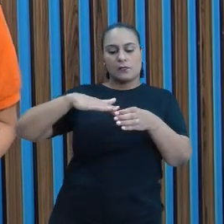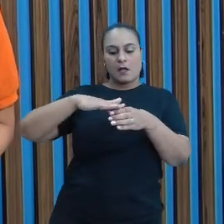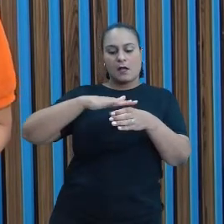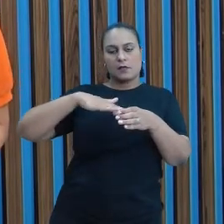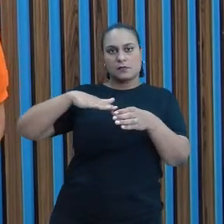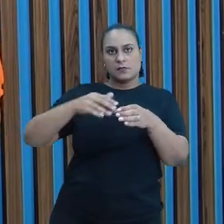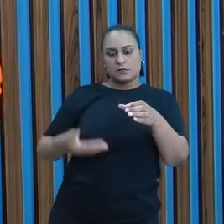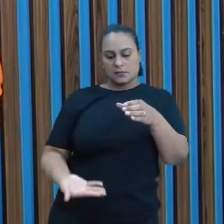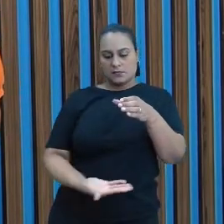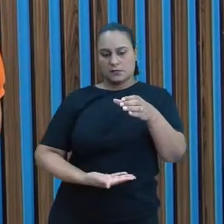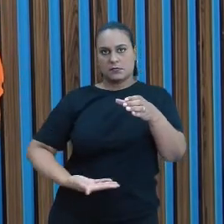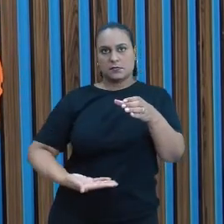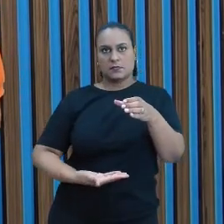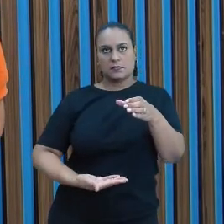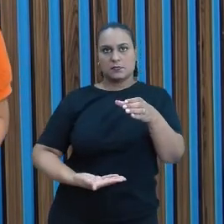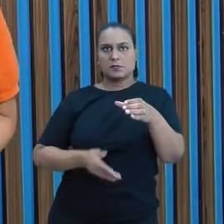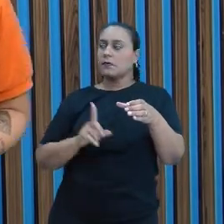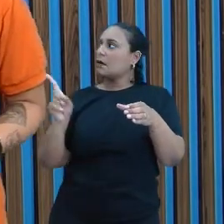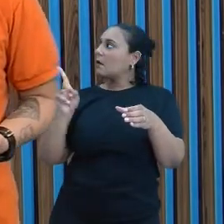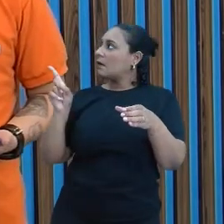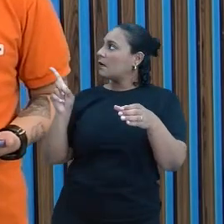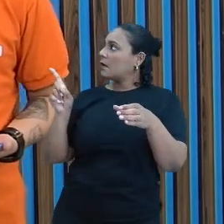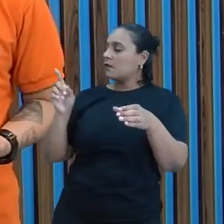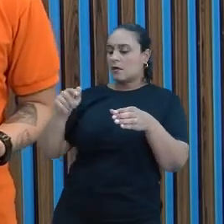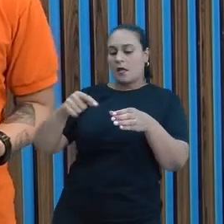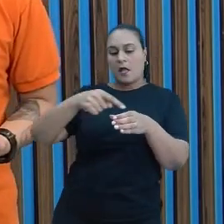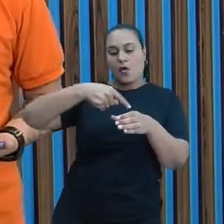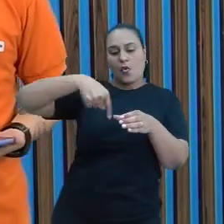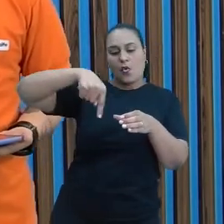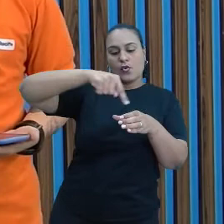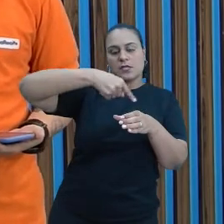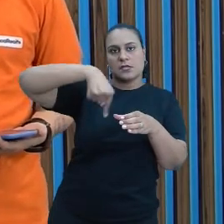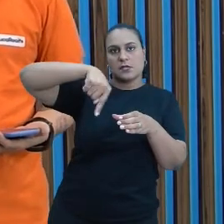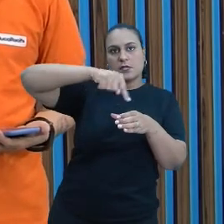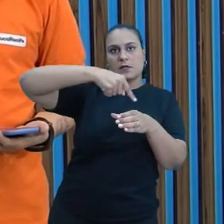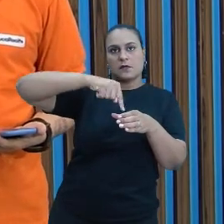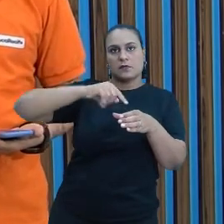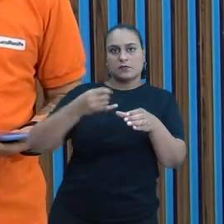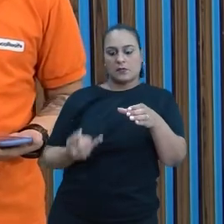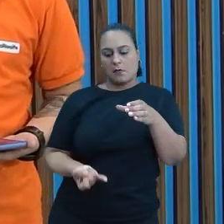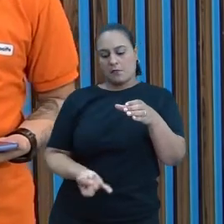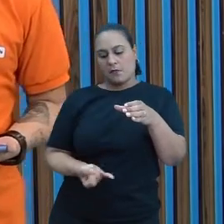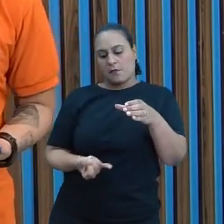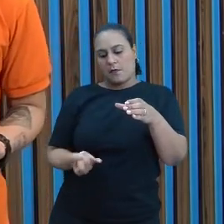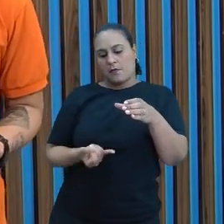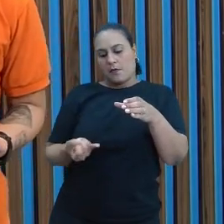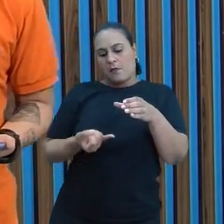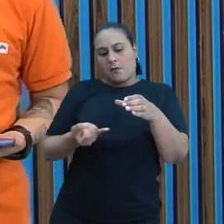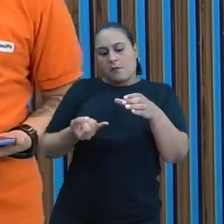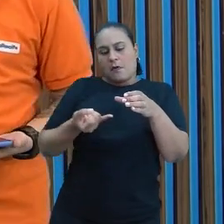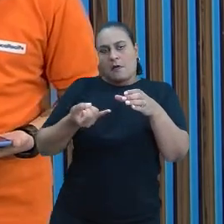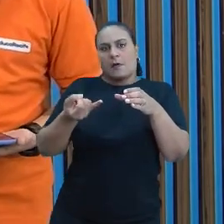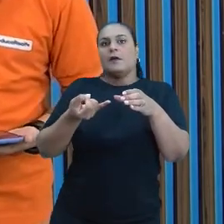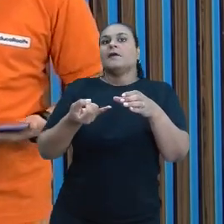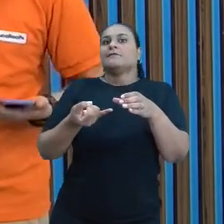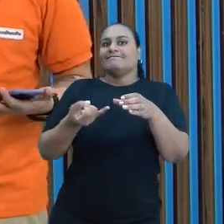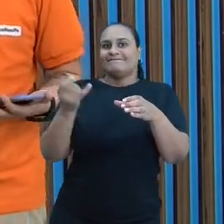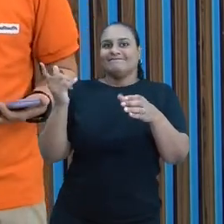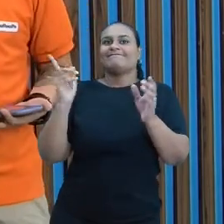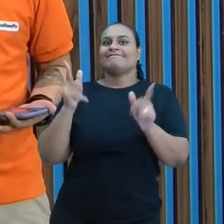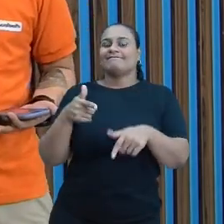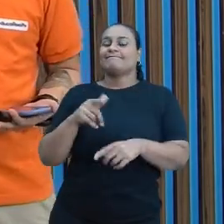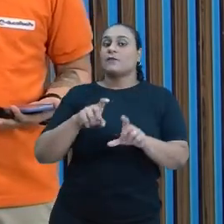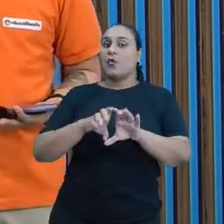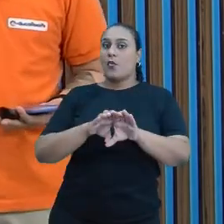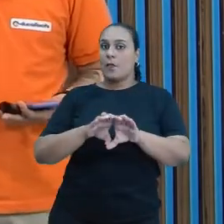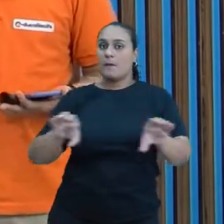pelo cilindro é esse formato aqui, que é o círculo, nesse fatiamento. E a gente vai perceber que esse é o padrão,